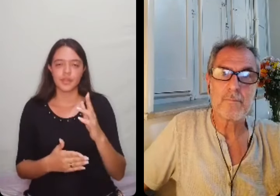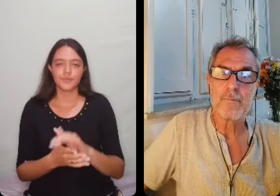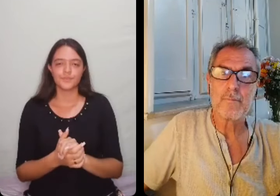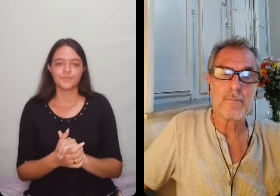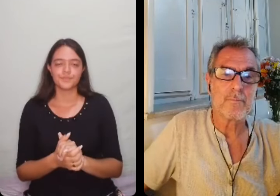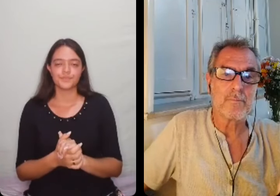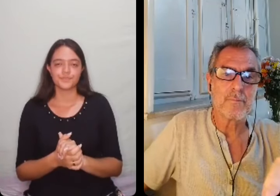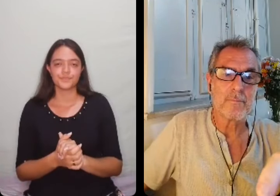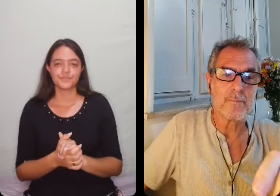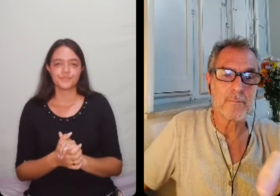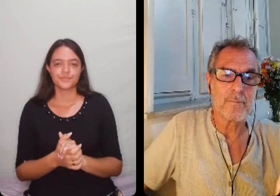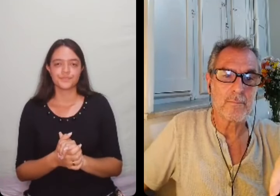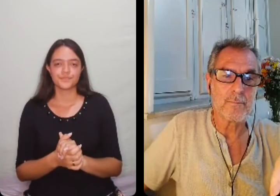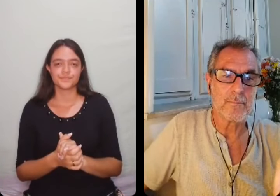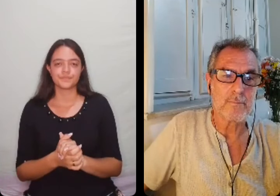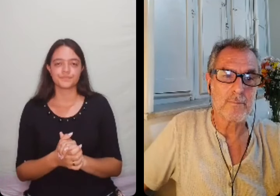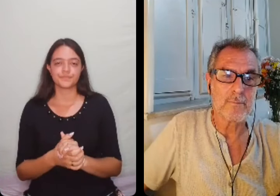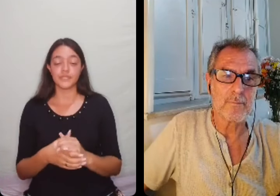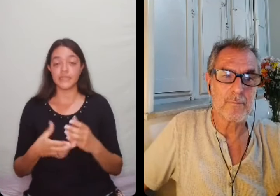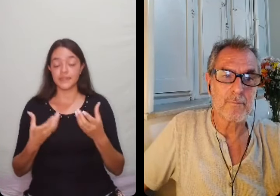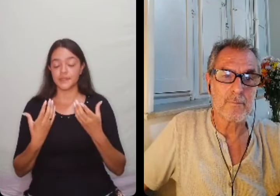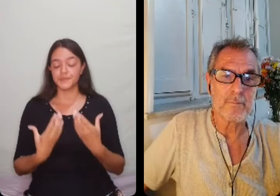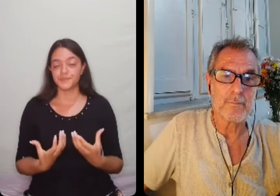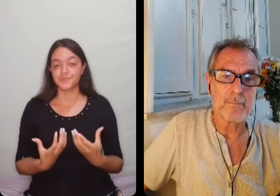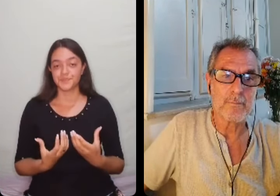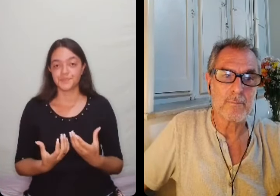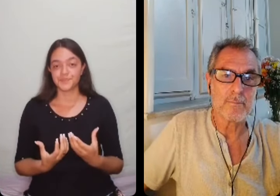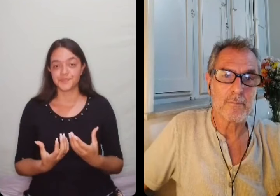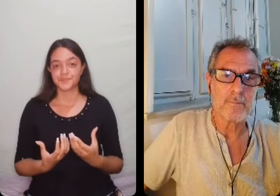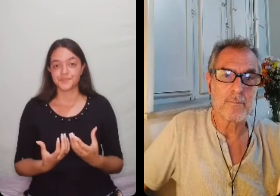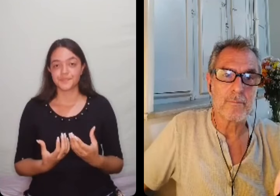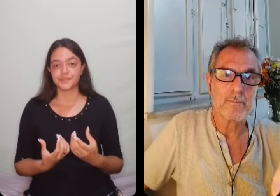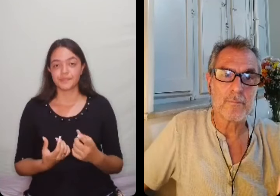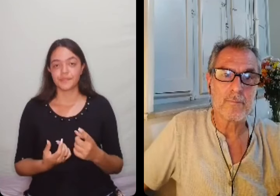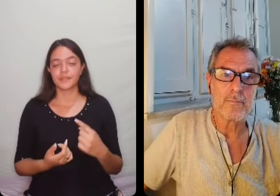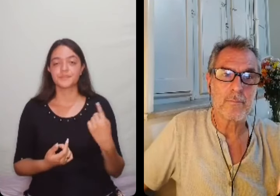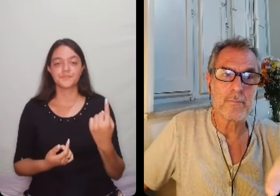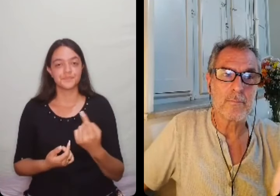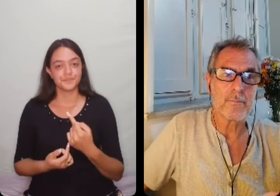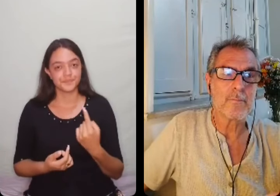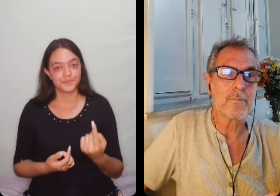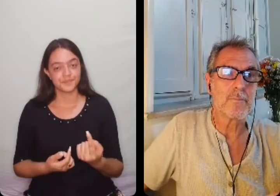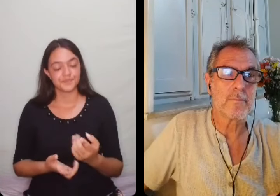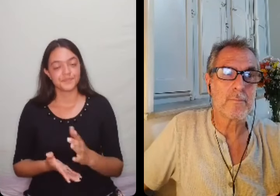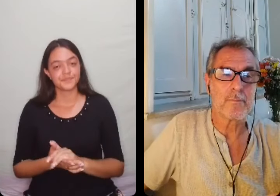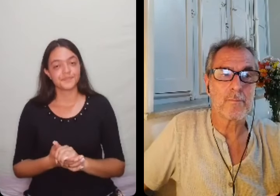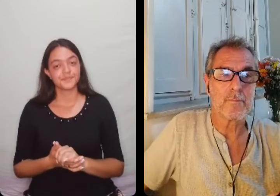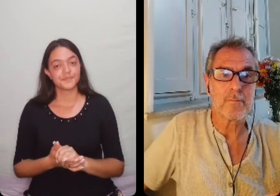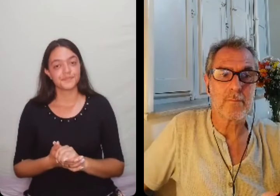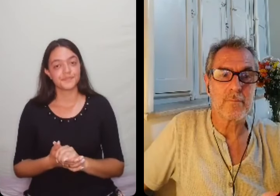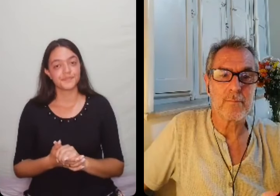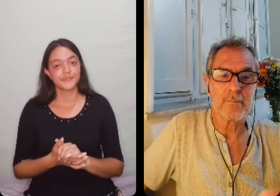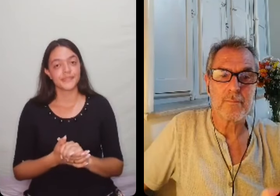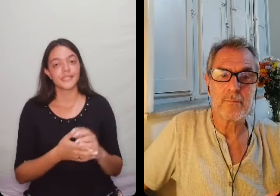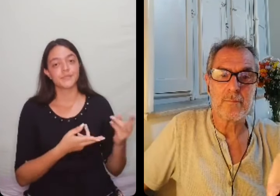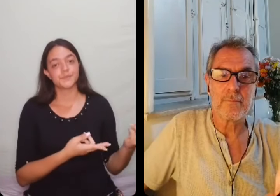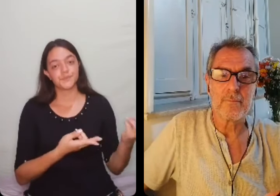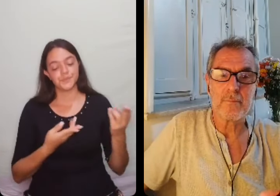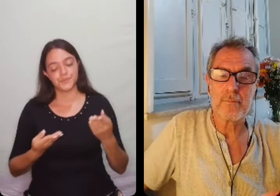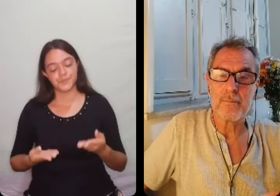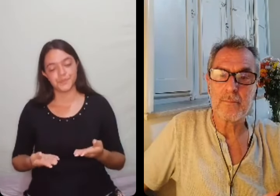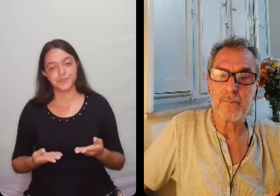queria que você deixasse, vocês, como um deixassem o convite de fato aqui